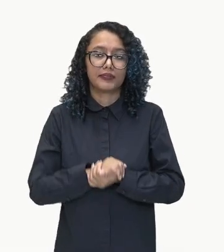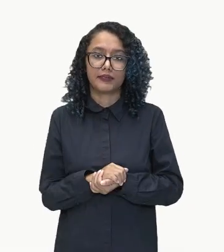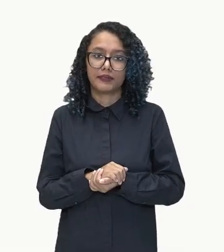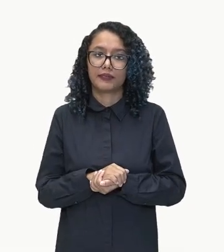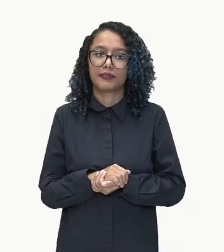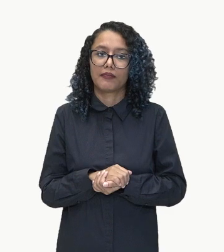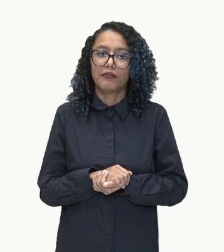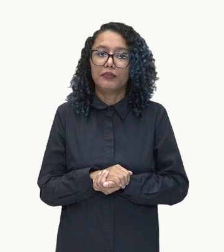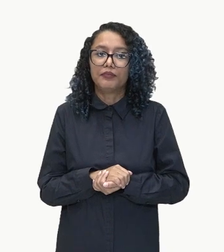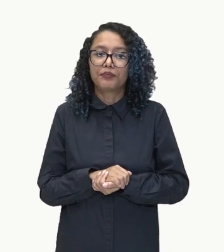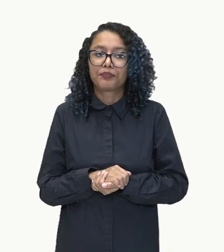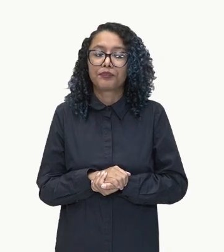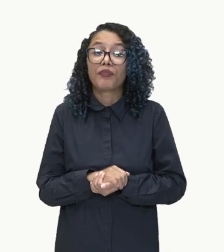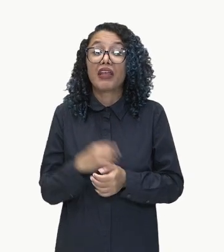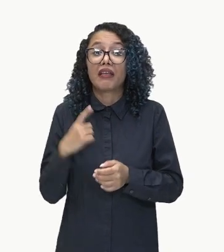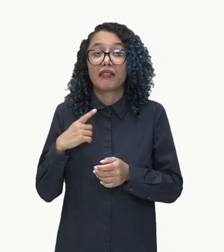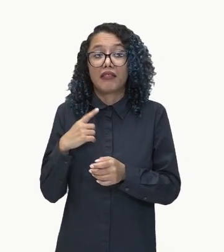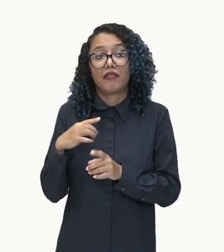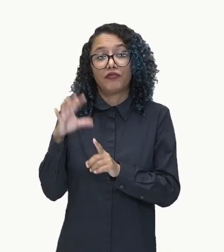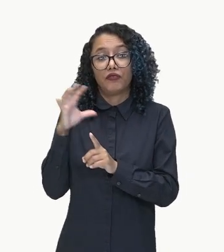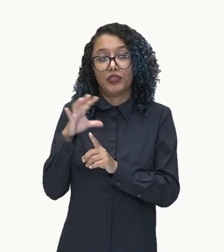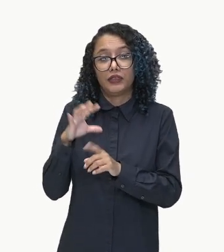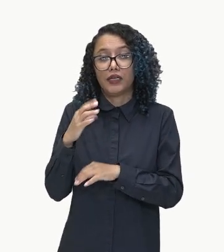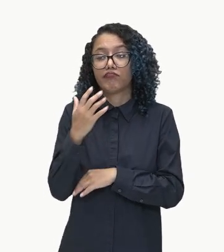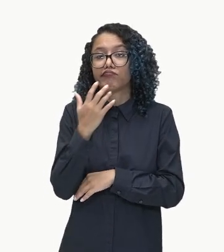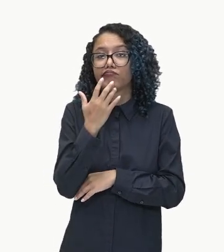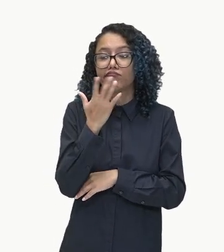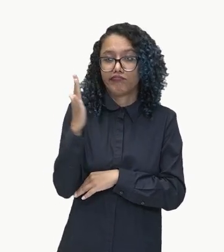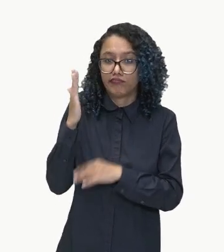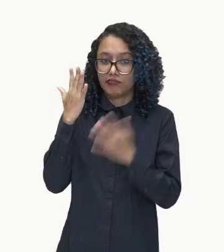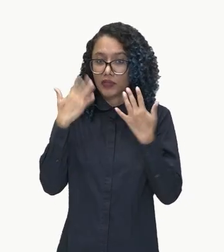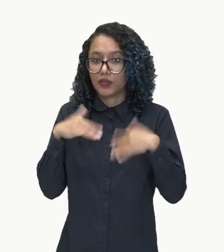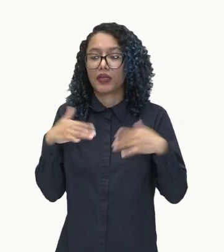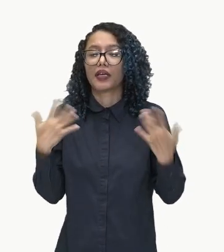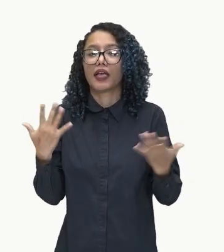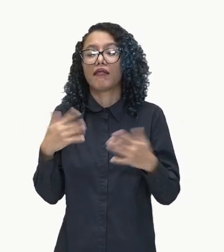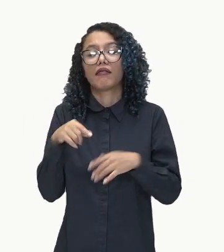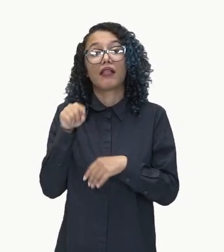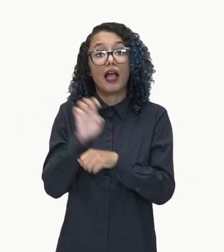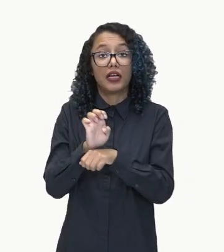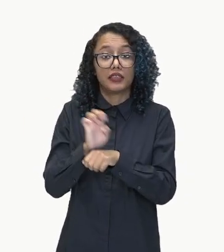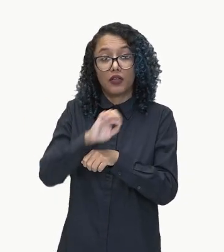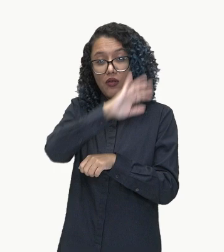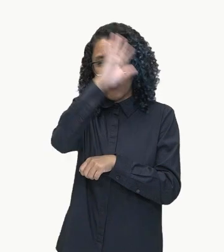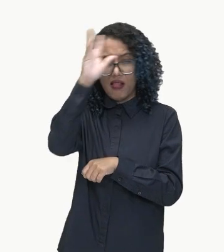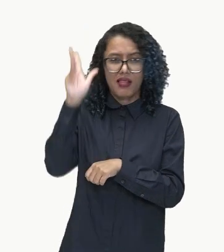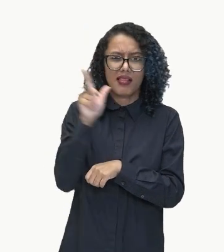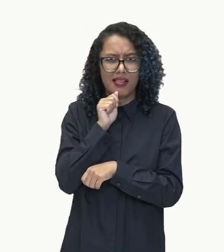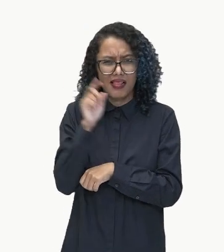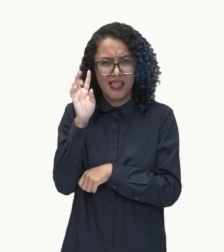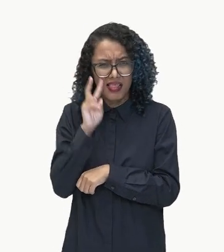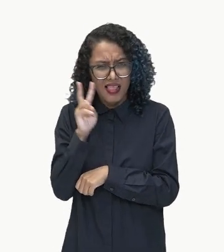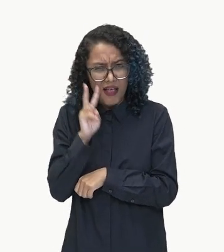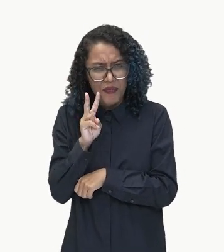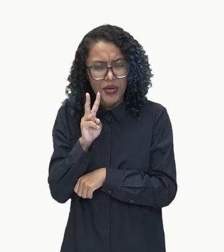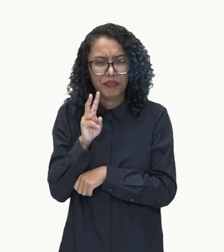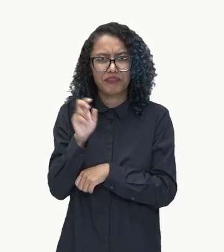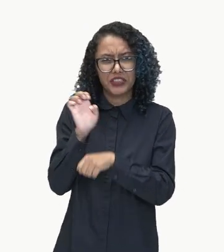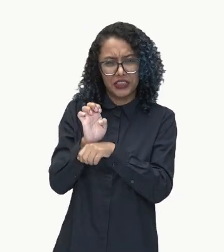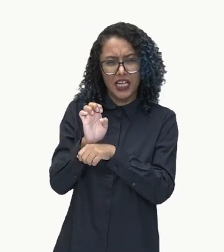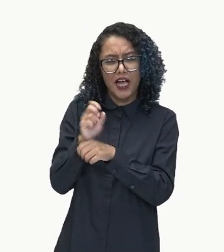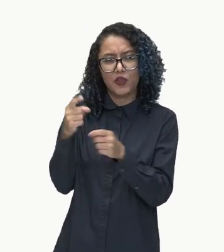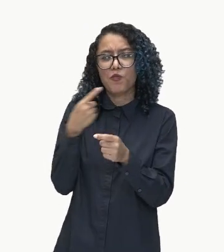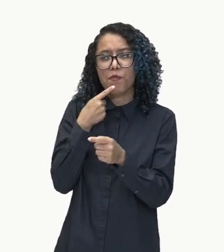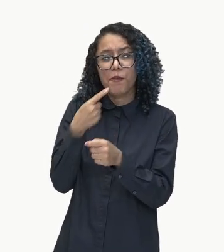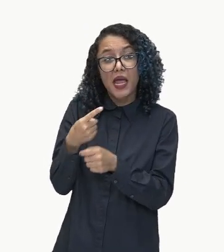as condições naturais, né, como a relação aí do Alasca, gente. Lembra lá do Alasca, né? Próximo ali